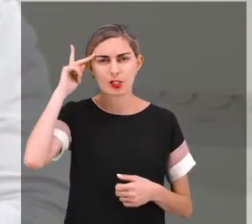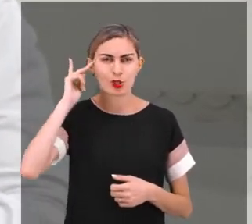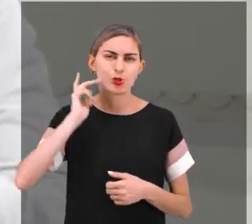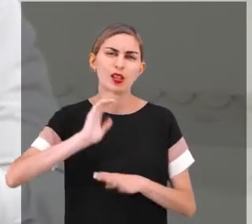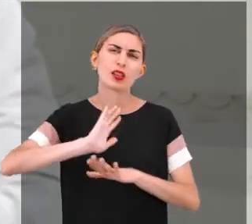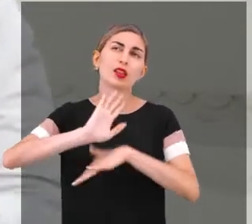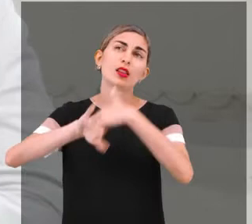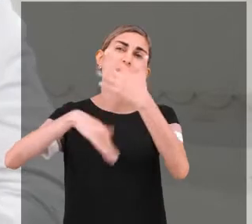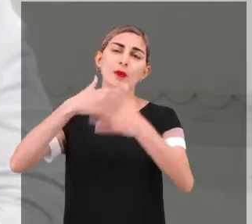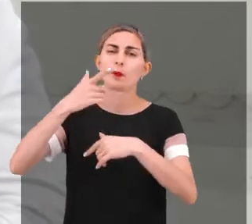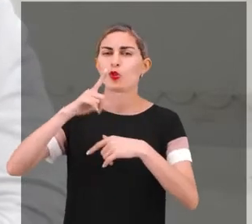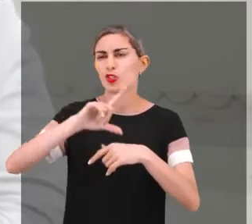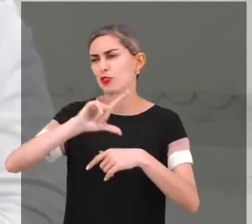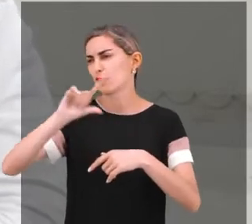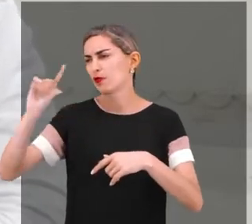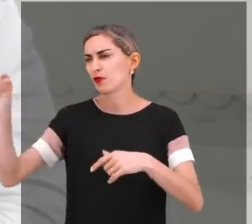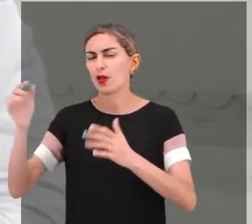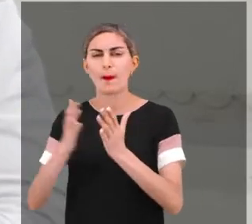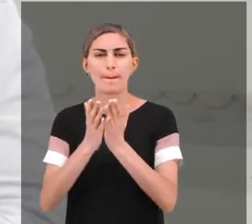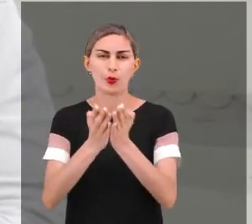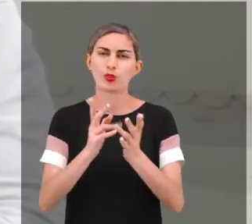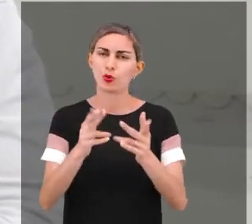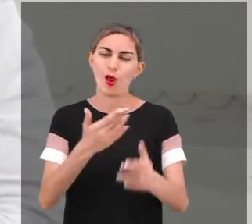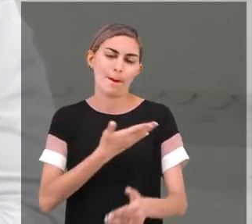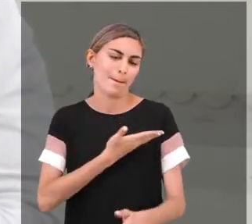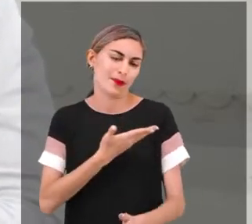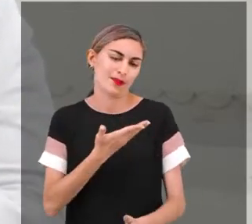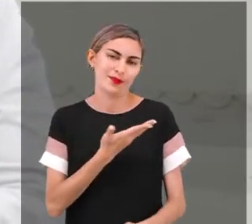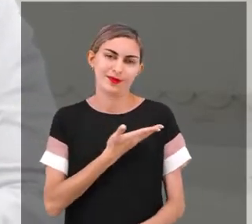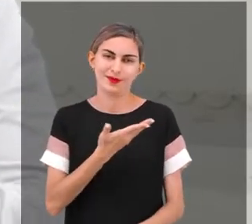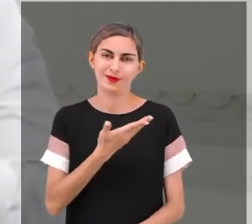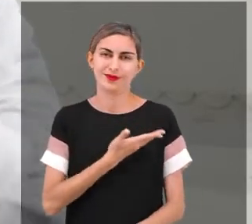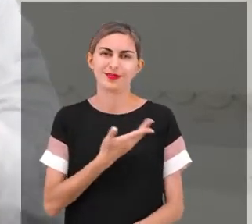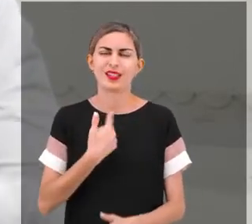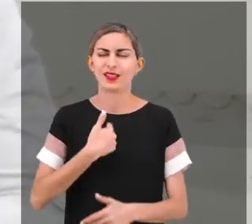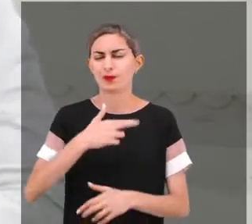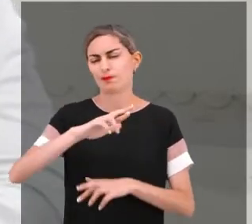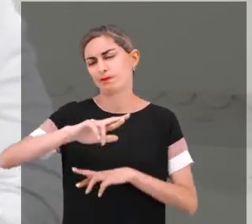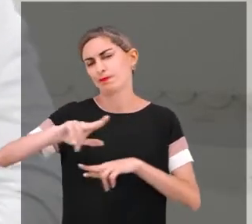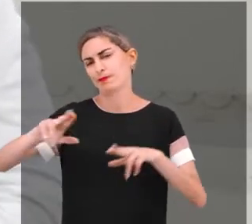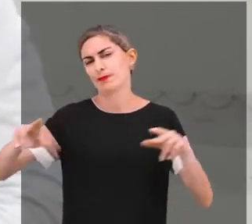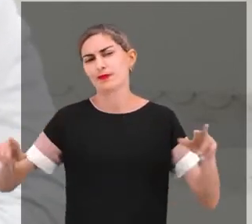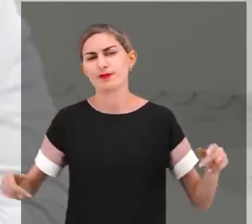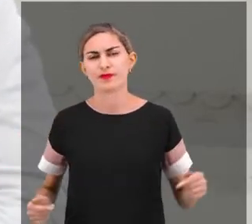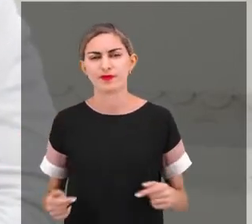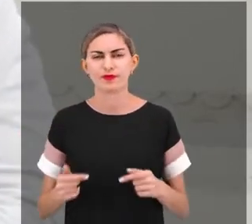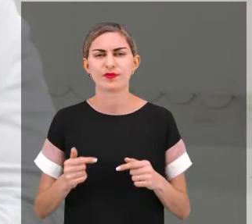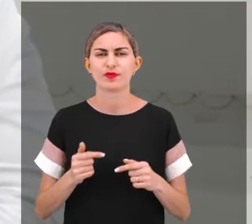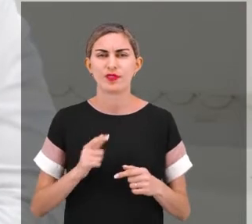pessoas, mesmo depois que você saiu do Porto do Recife, como amigos. Então nós tivemos várias